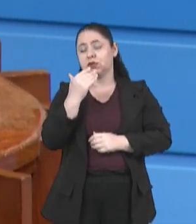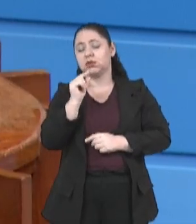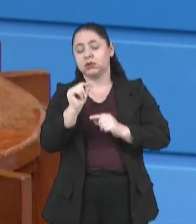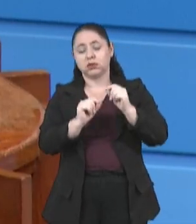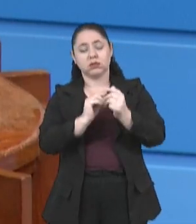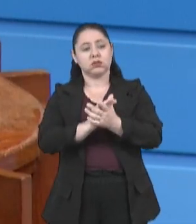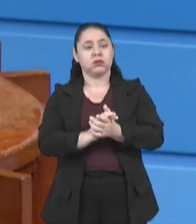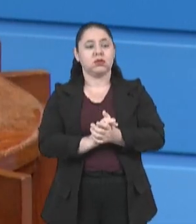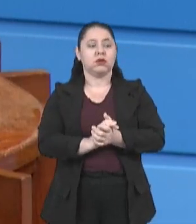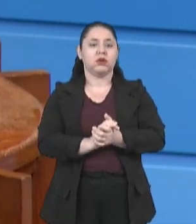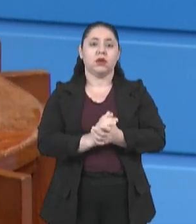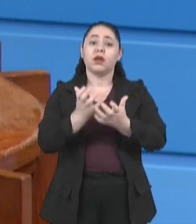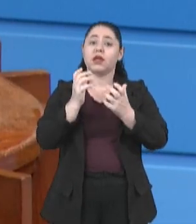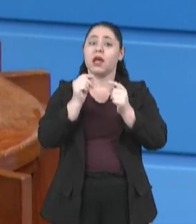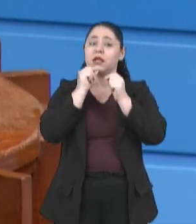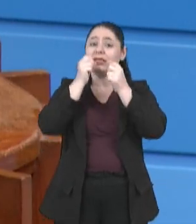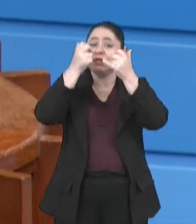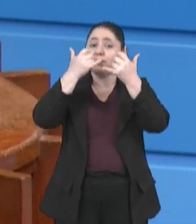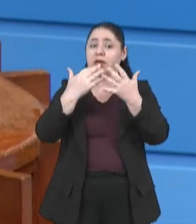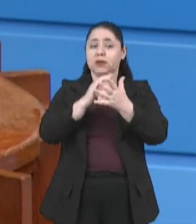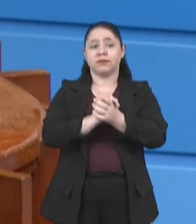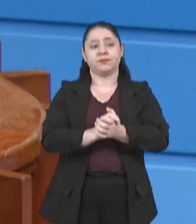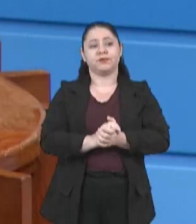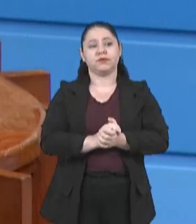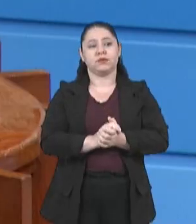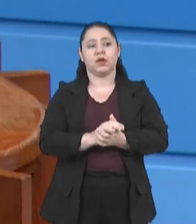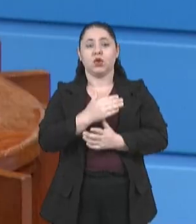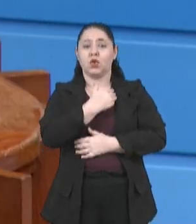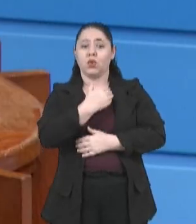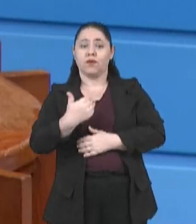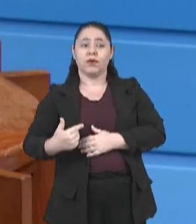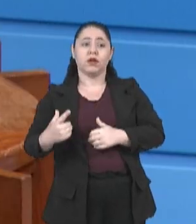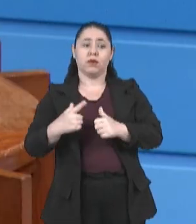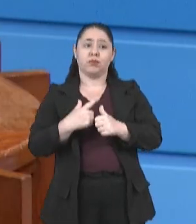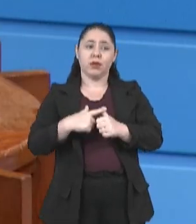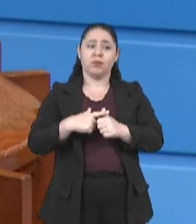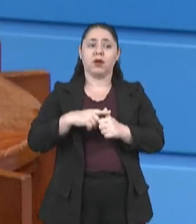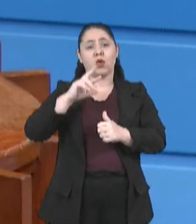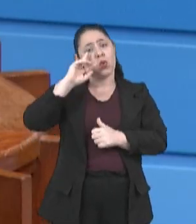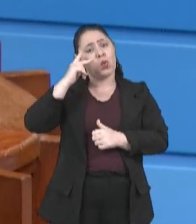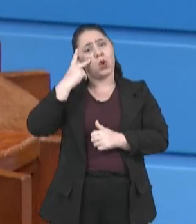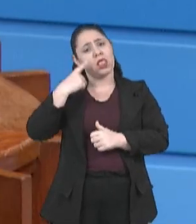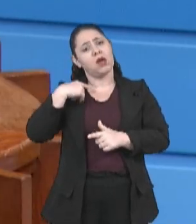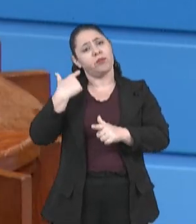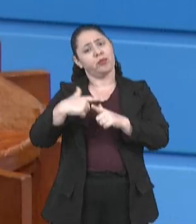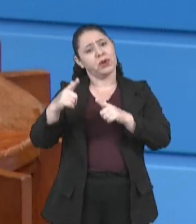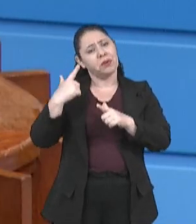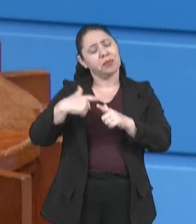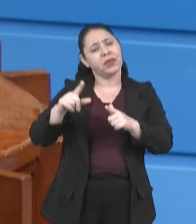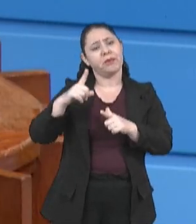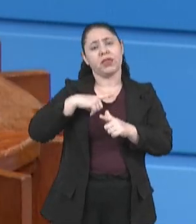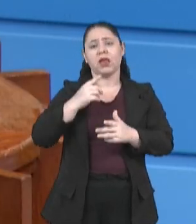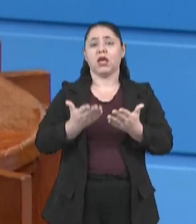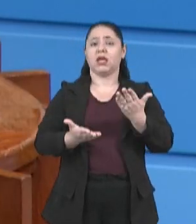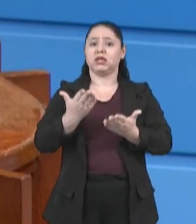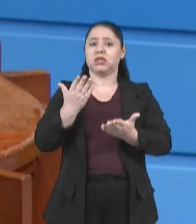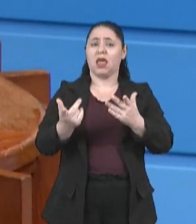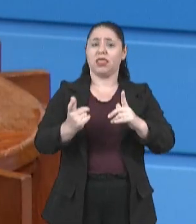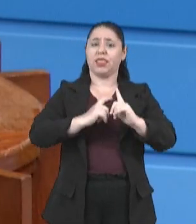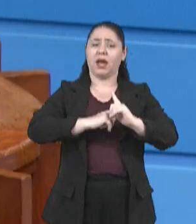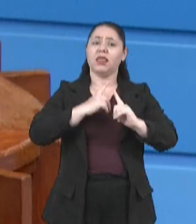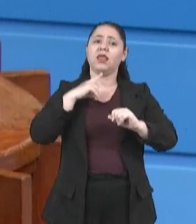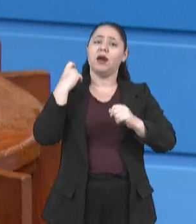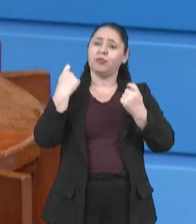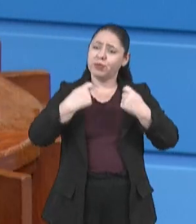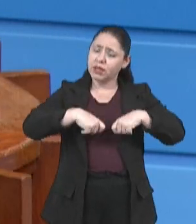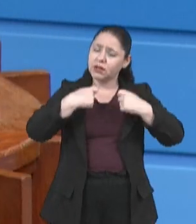gostaria de colocar que o governo primeiro precisa reconhecer que está com problema de equilíbrio das contas.